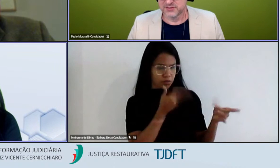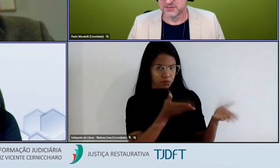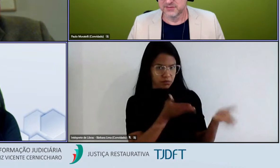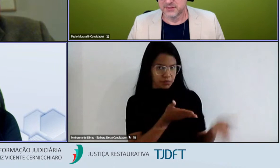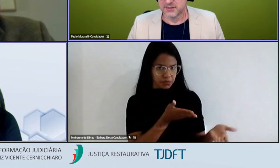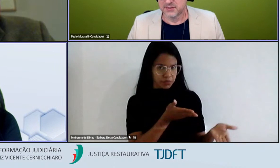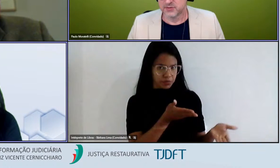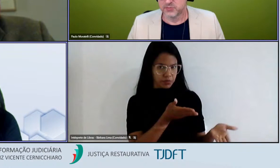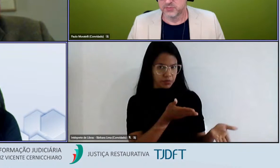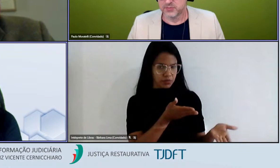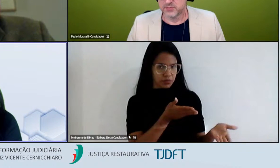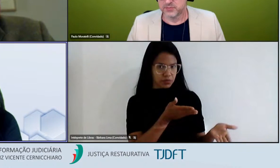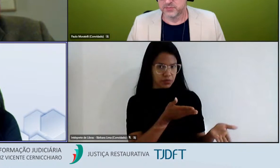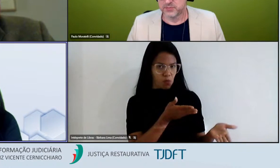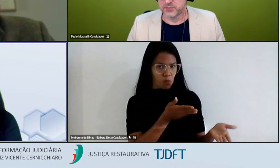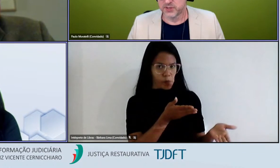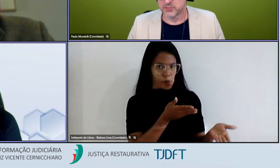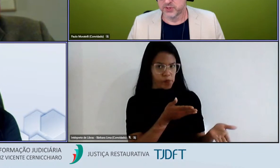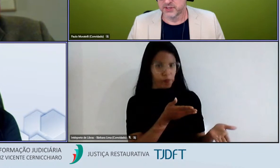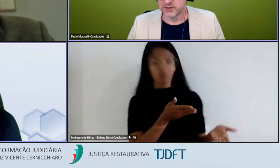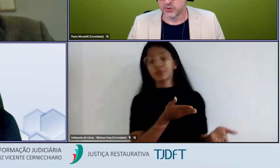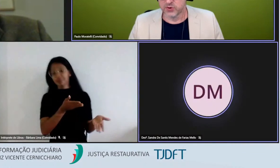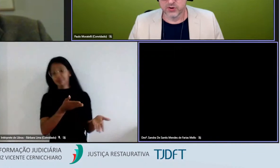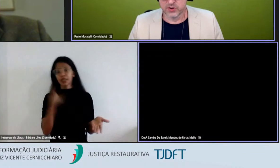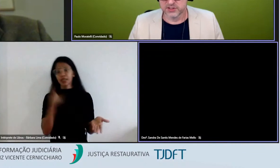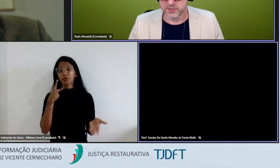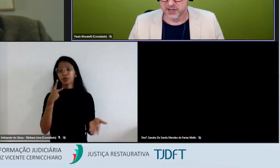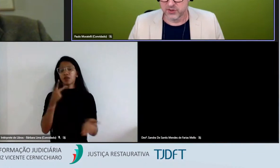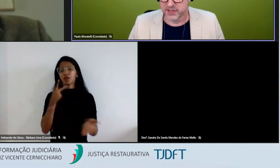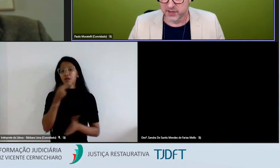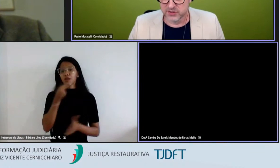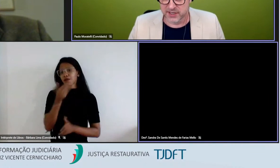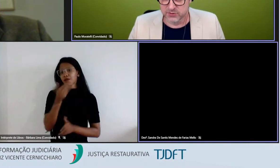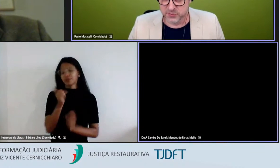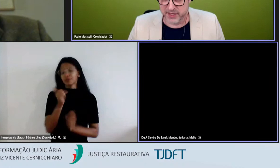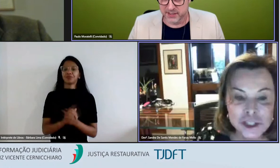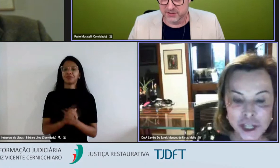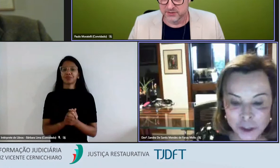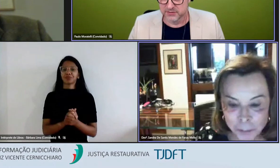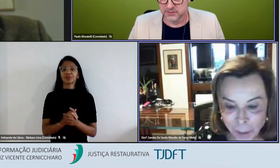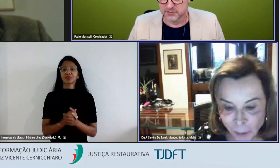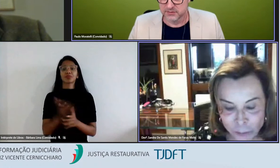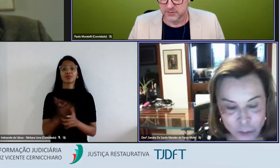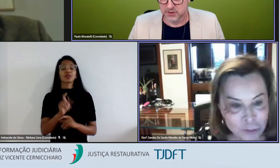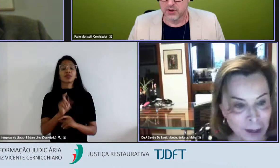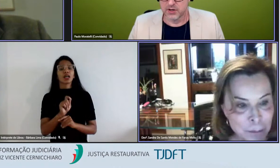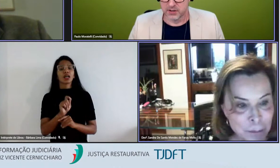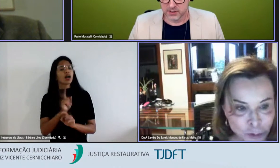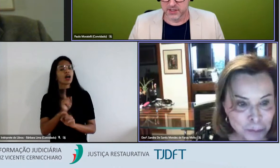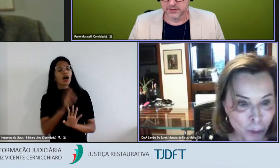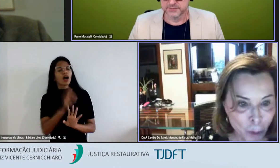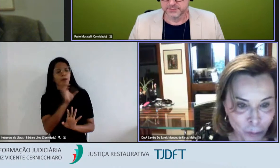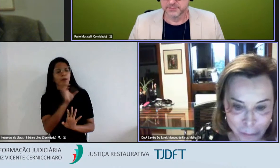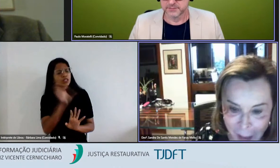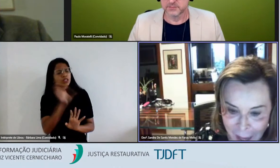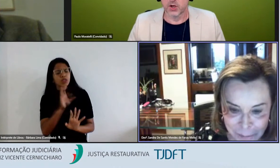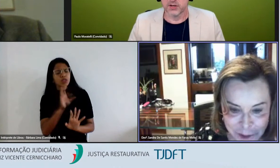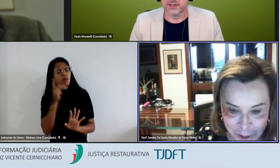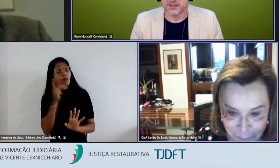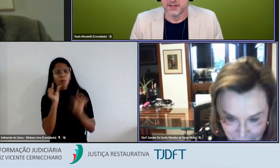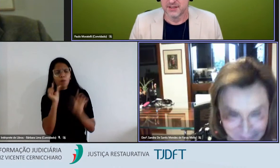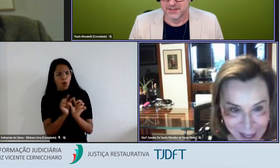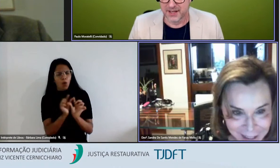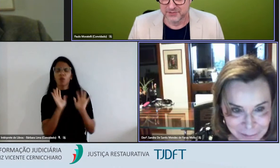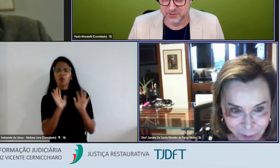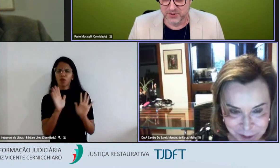Acredito que a desembargadora vai responder melhor. A desembargadora quer que eu traduza para ele? Bem rapidinho, Paulo. Eu vou falar muito pouco, bem